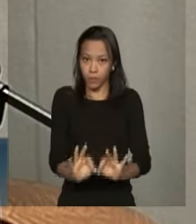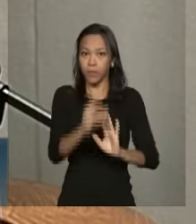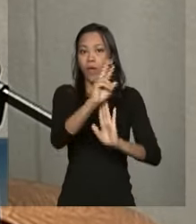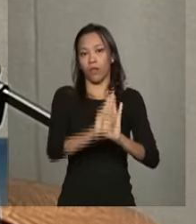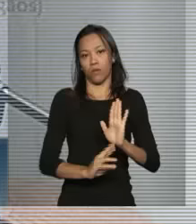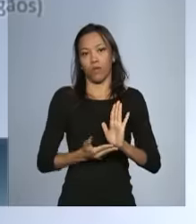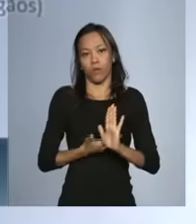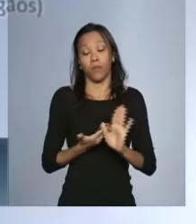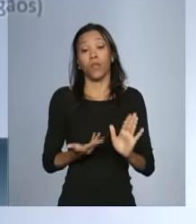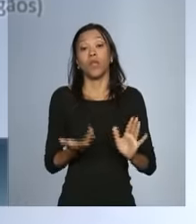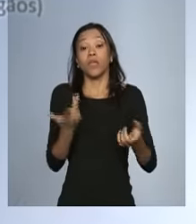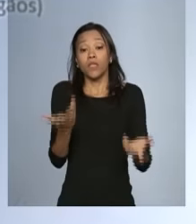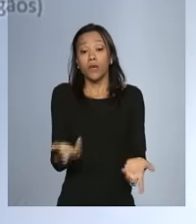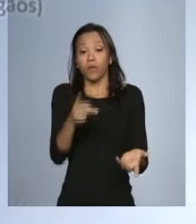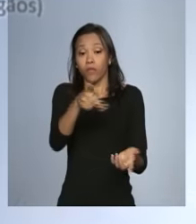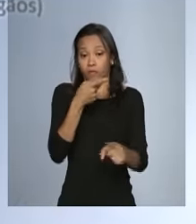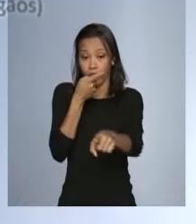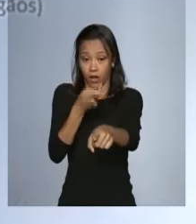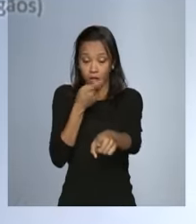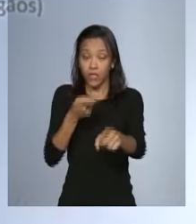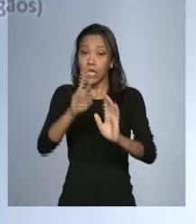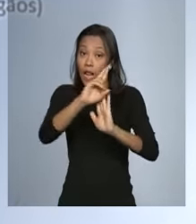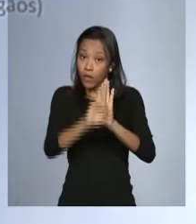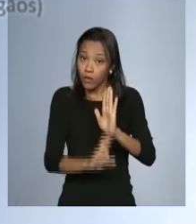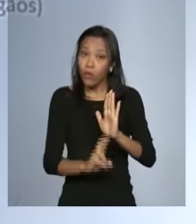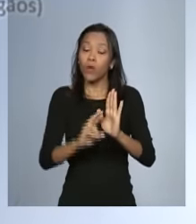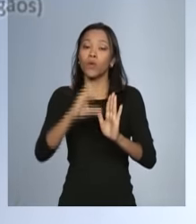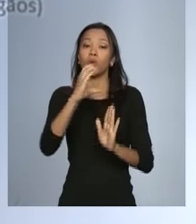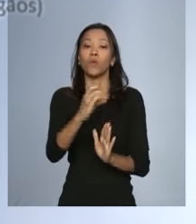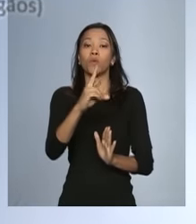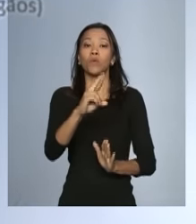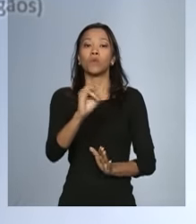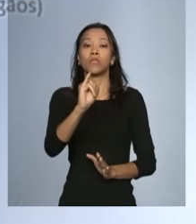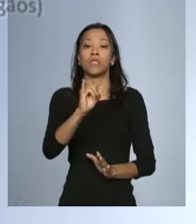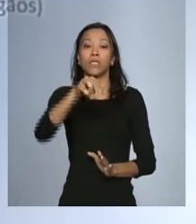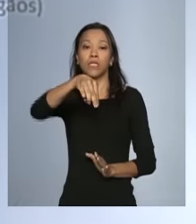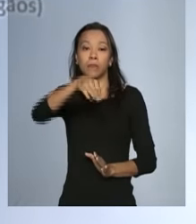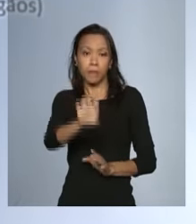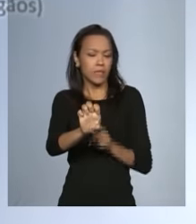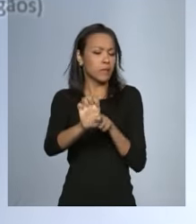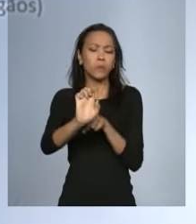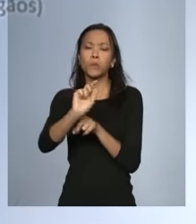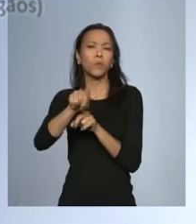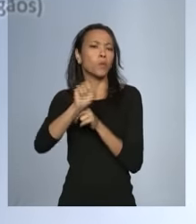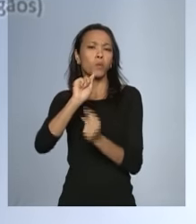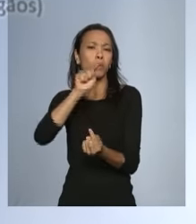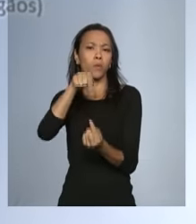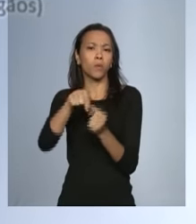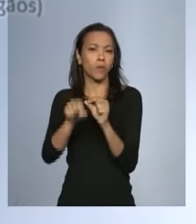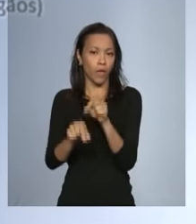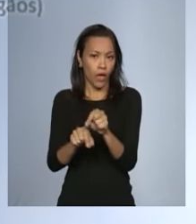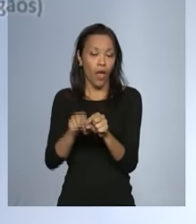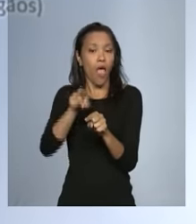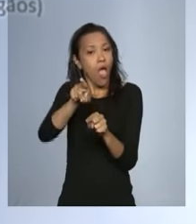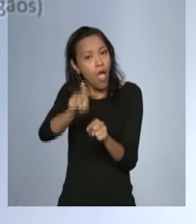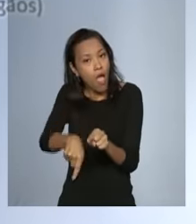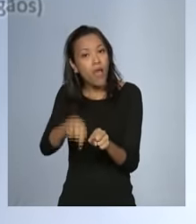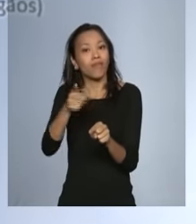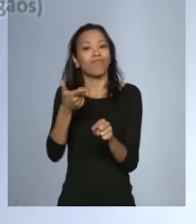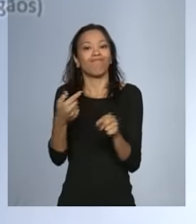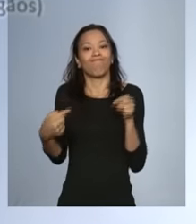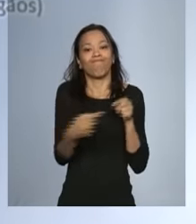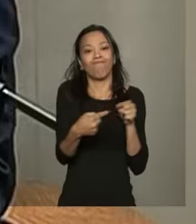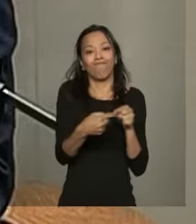quais essa esse relatório se debruçou e esclareceu são crimes referentes eh ao Código